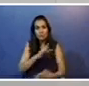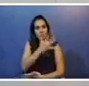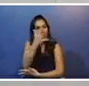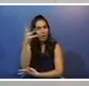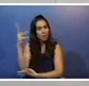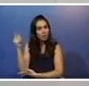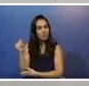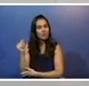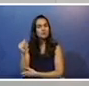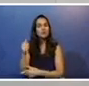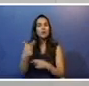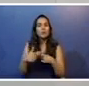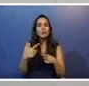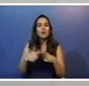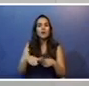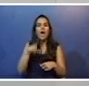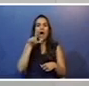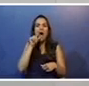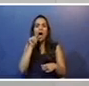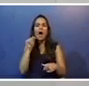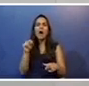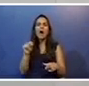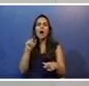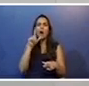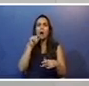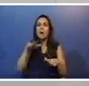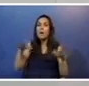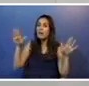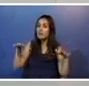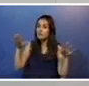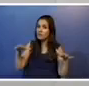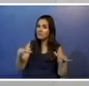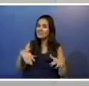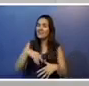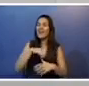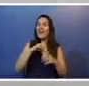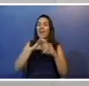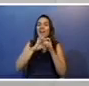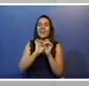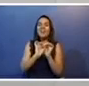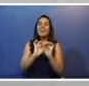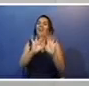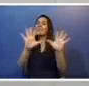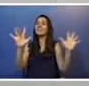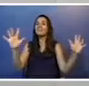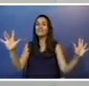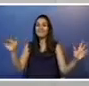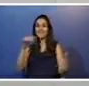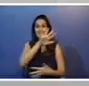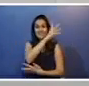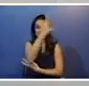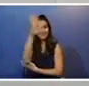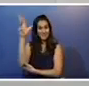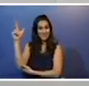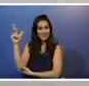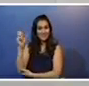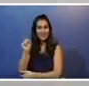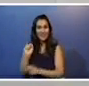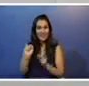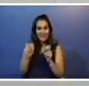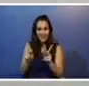porque o lugar dos pássaros, das aves, de todos os animais são livres, né, no seu habitat natural,